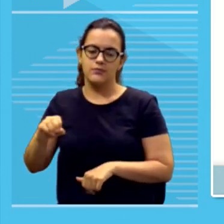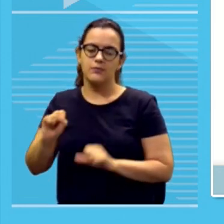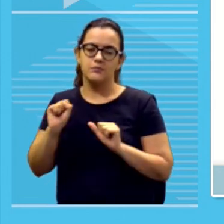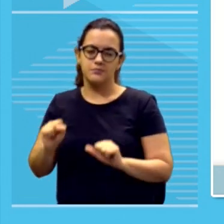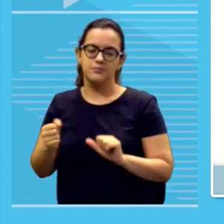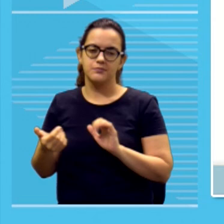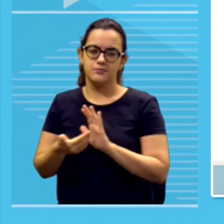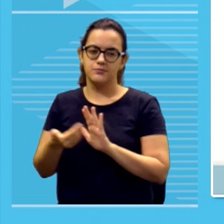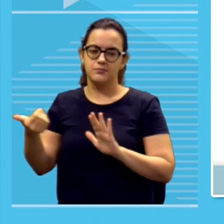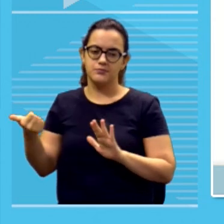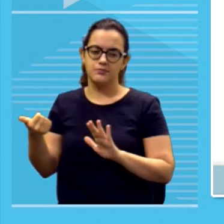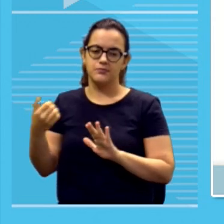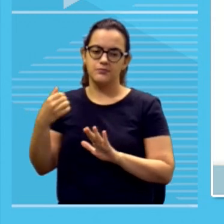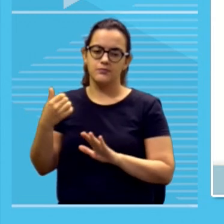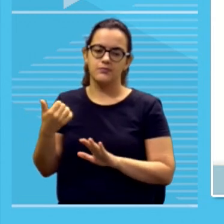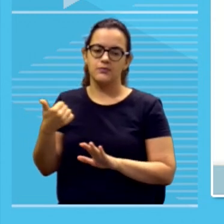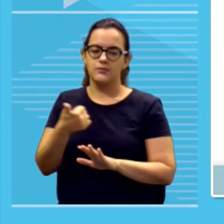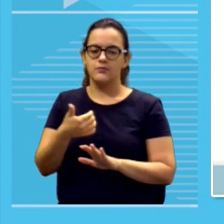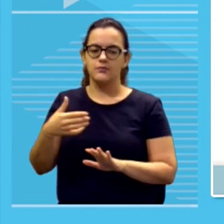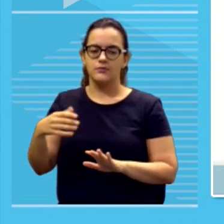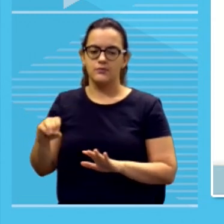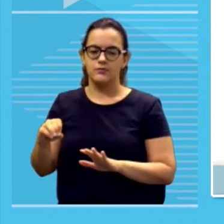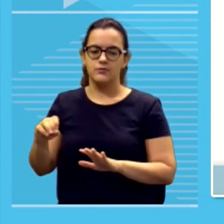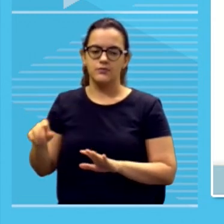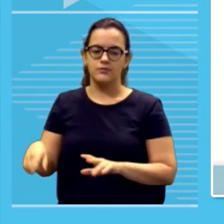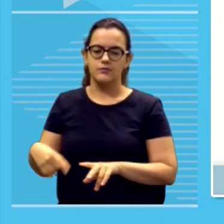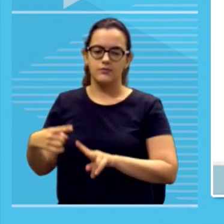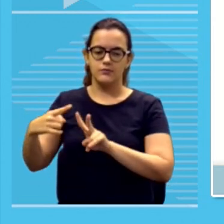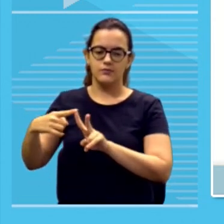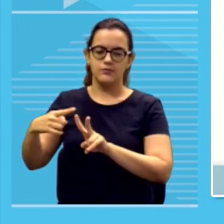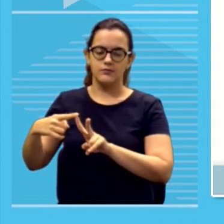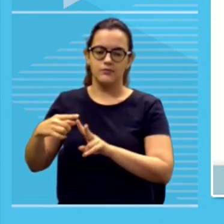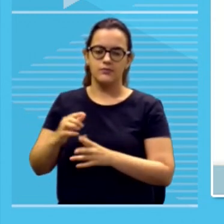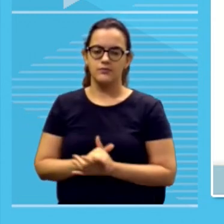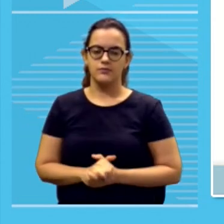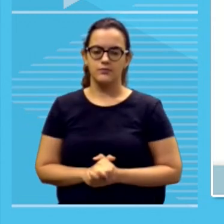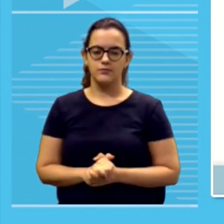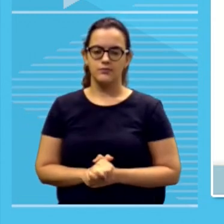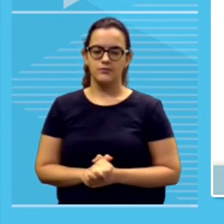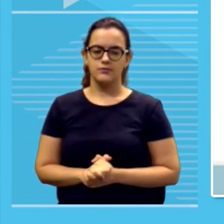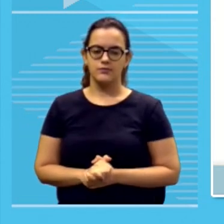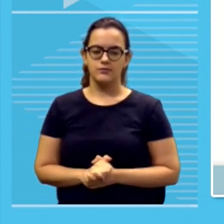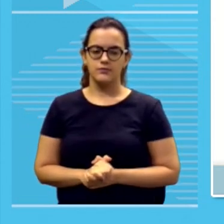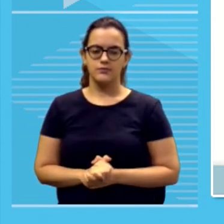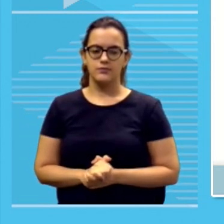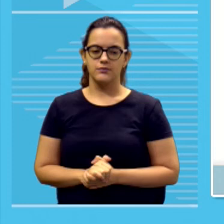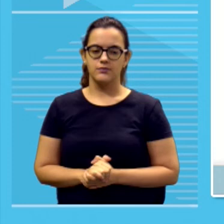certeza Deu certo aí Só tá faltando a última lá